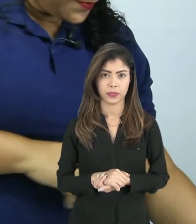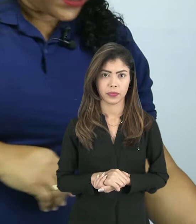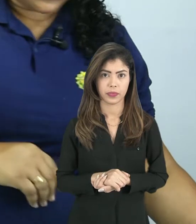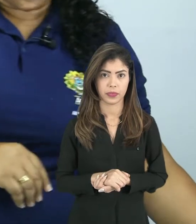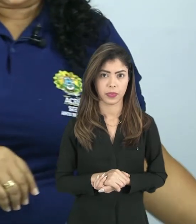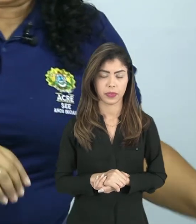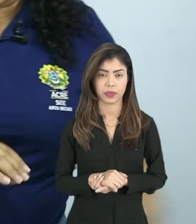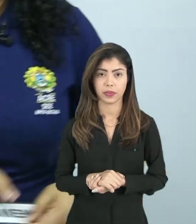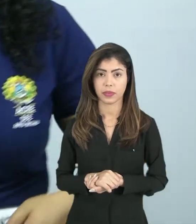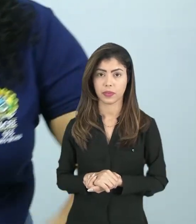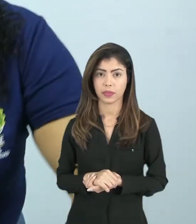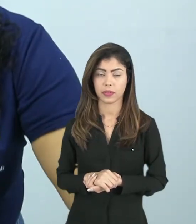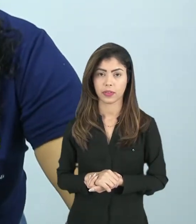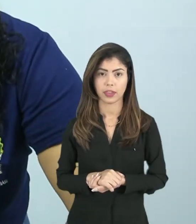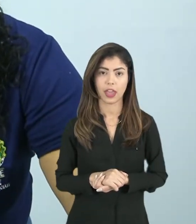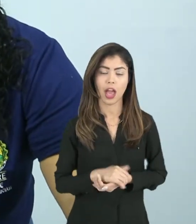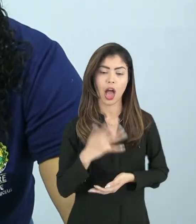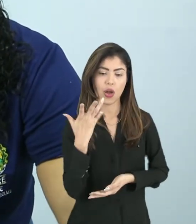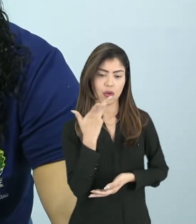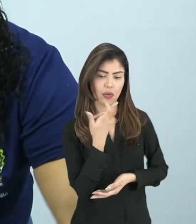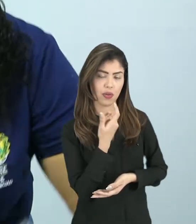Vamos para as ornamentais.